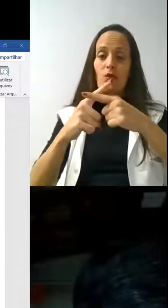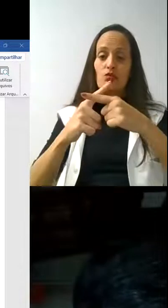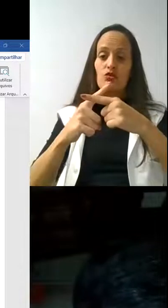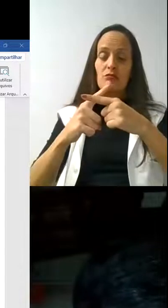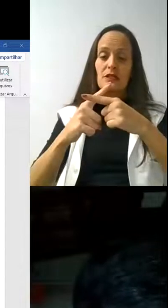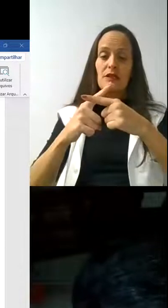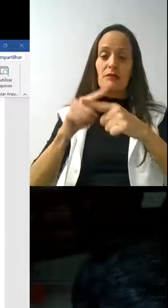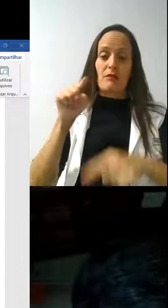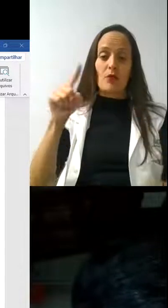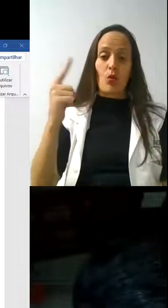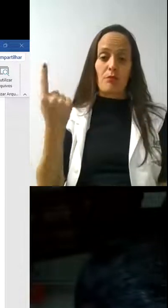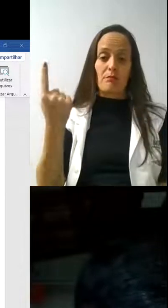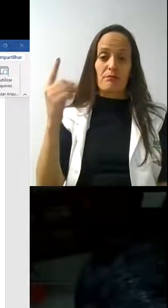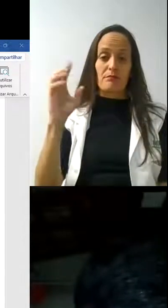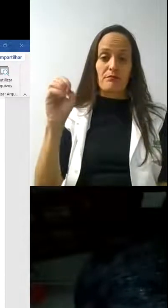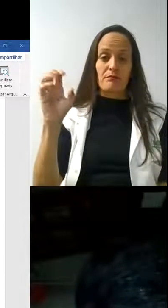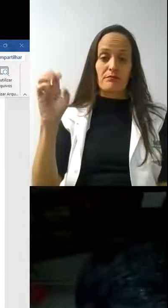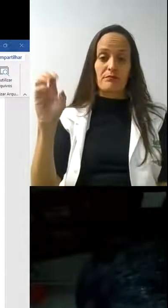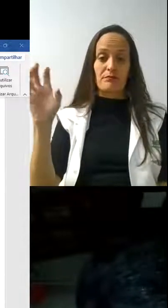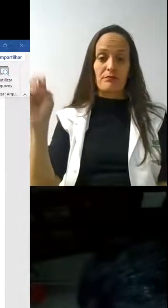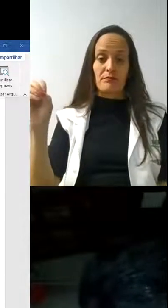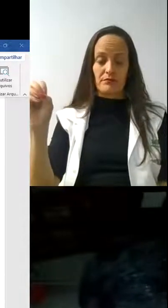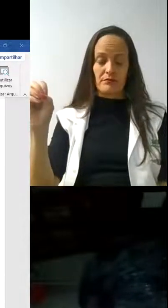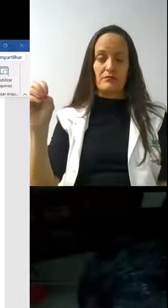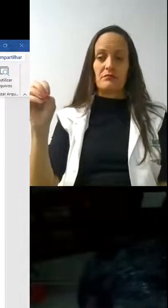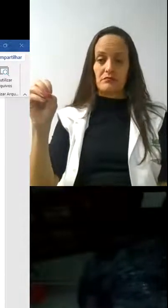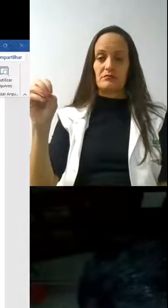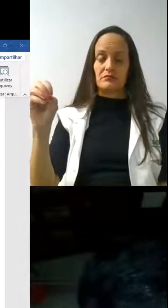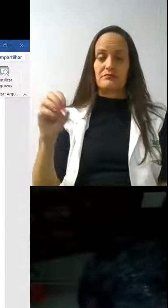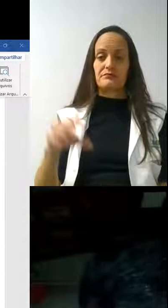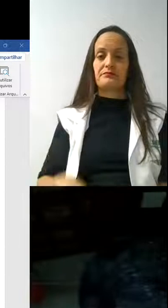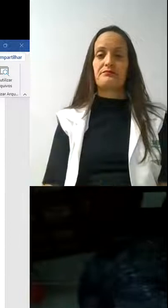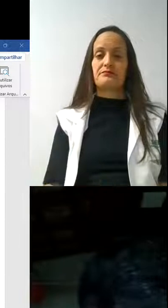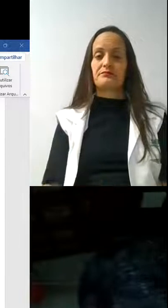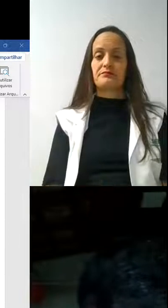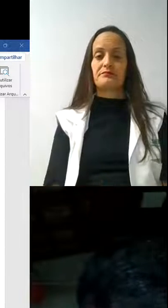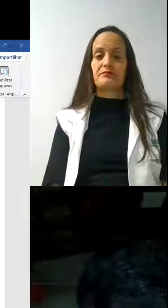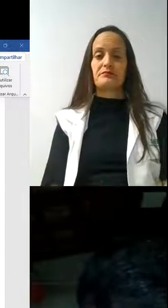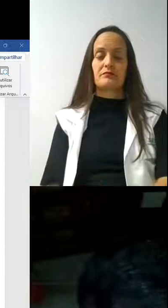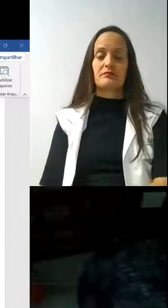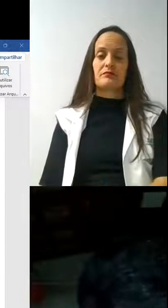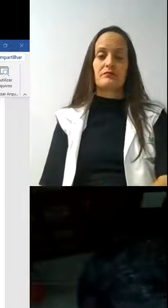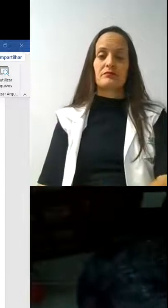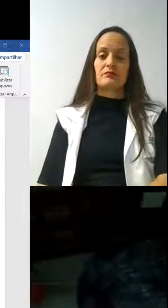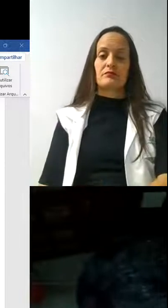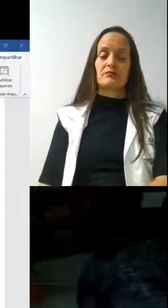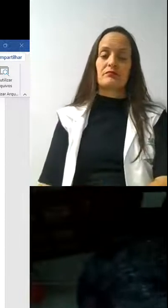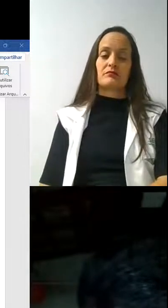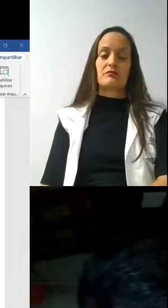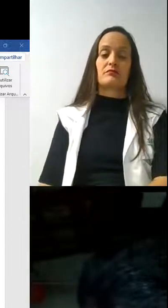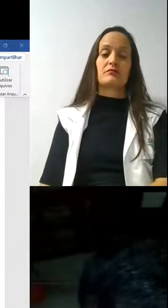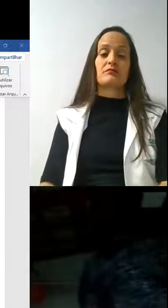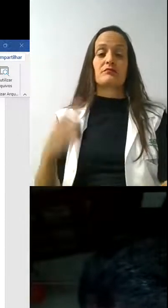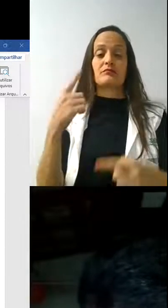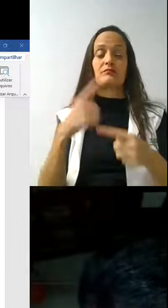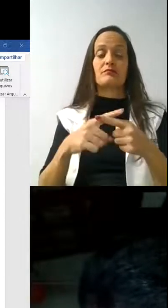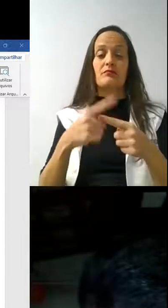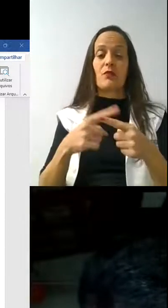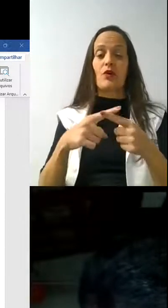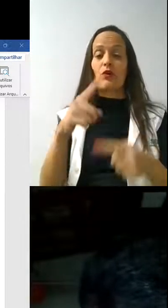certo? Porque, assim, nesse processo de como é que fala? De utilização dos múltiplos